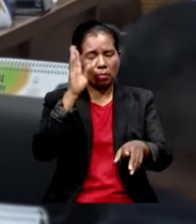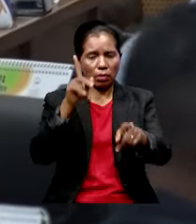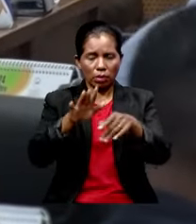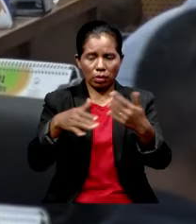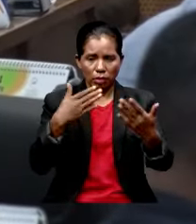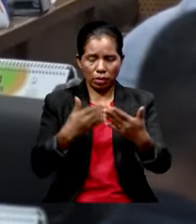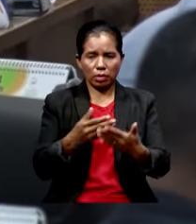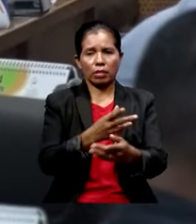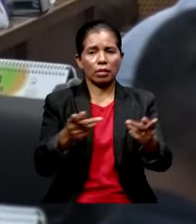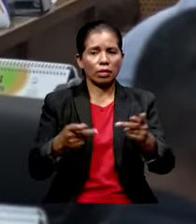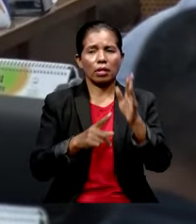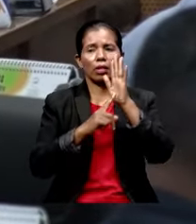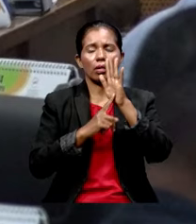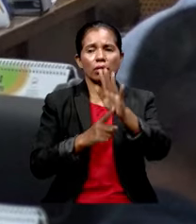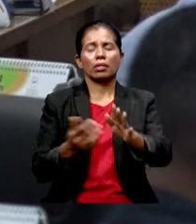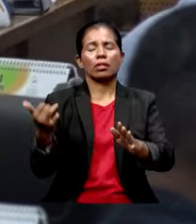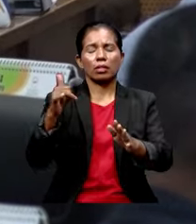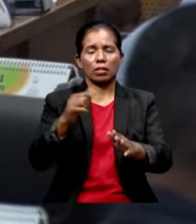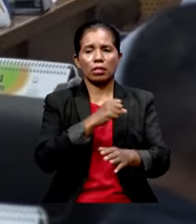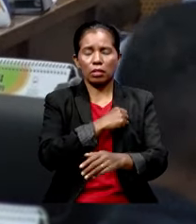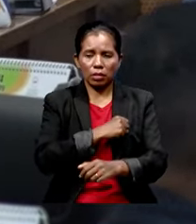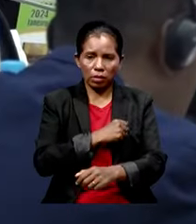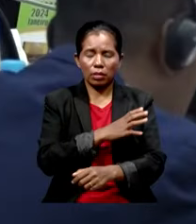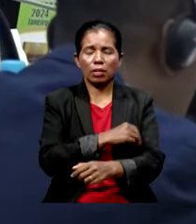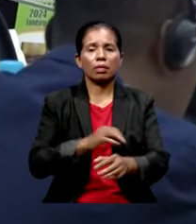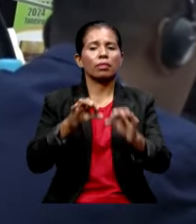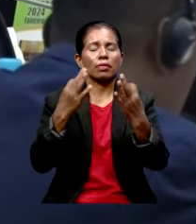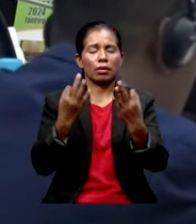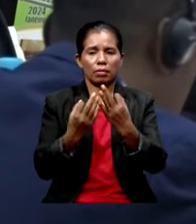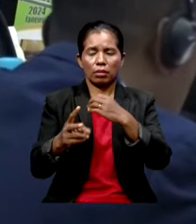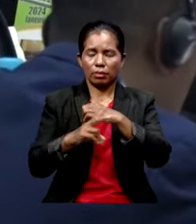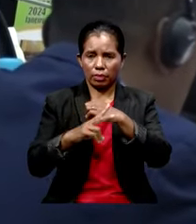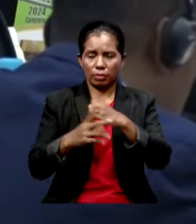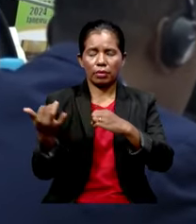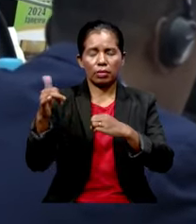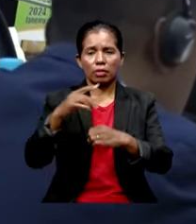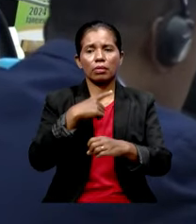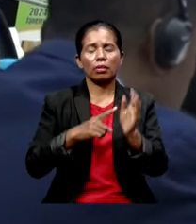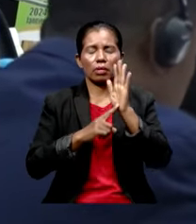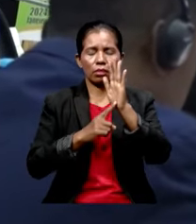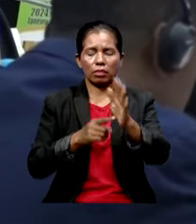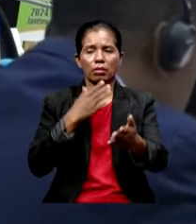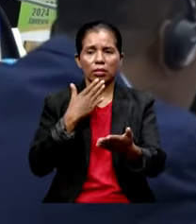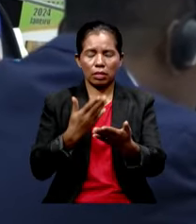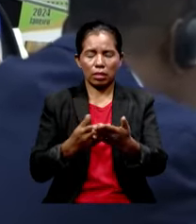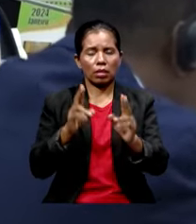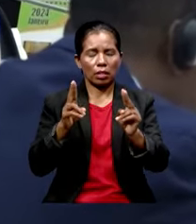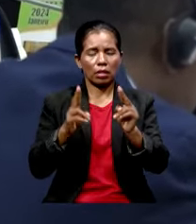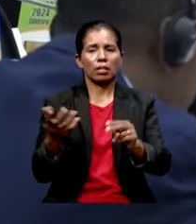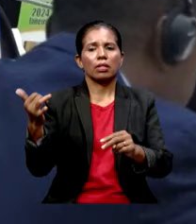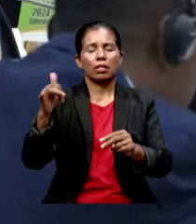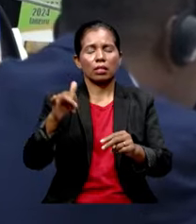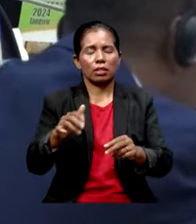iha rezeu ne, no hato sentido condolência sincero ba família vítima siranian o di deseja recuperação da lais ba sira